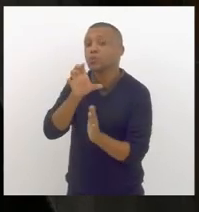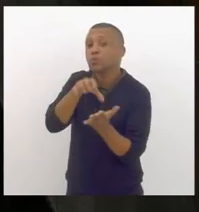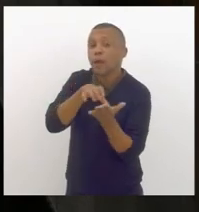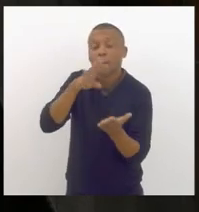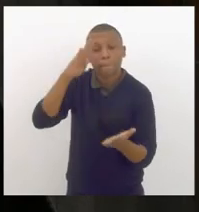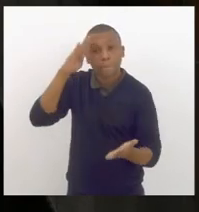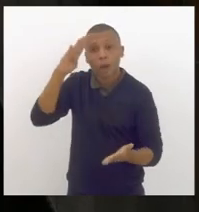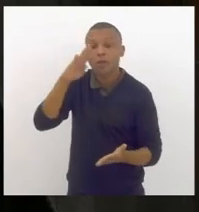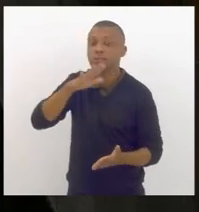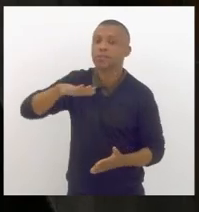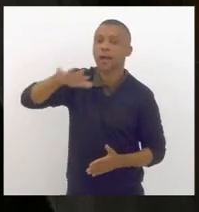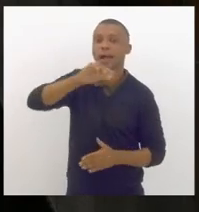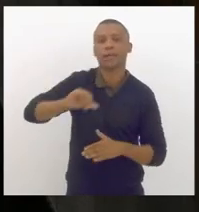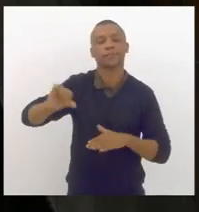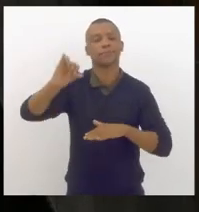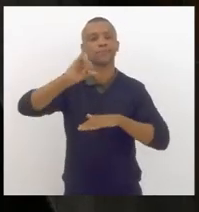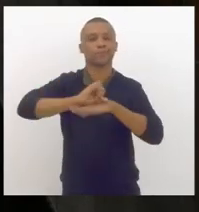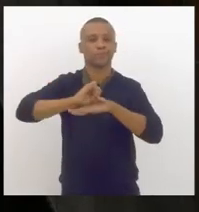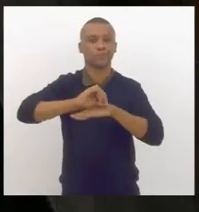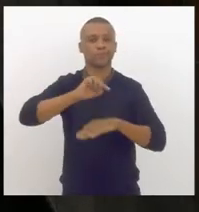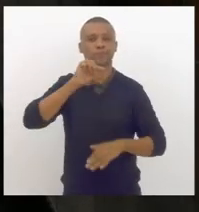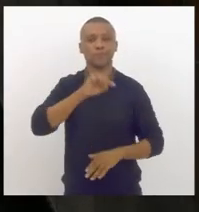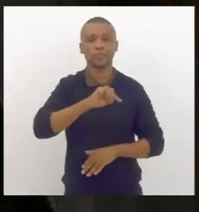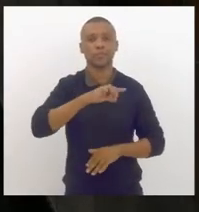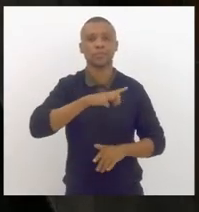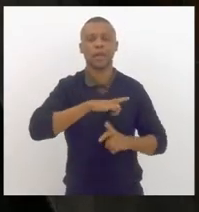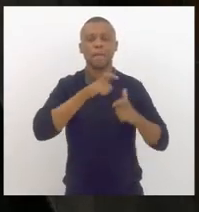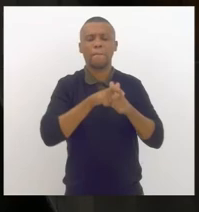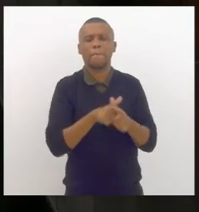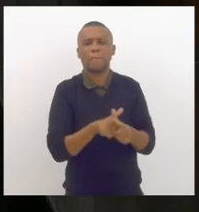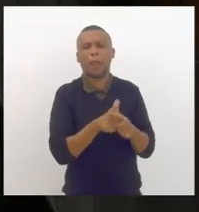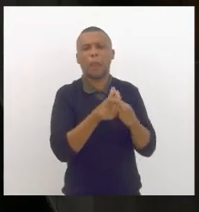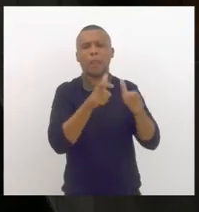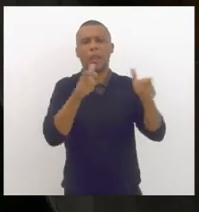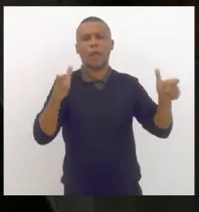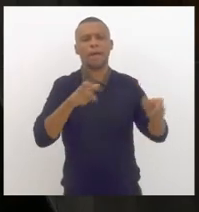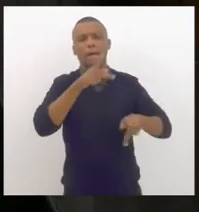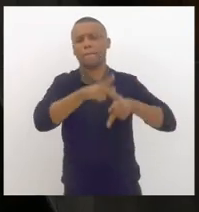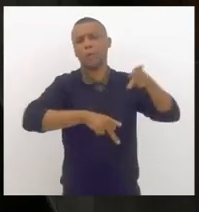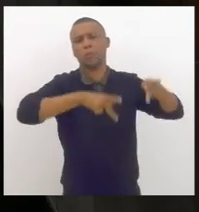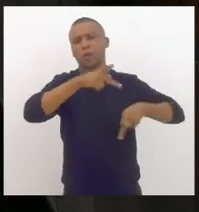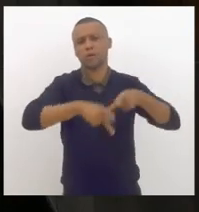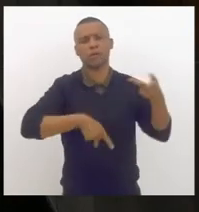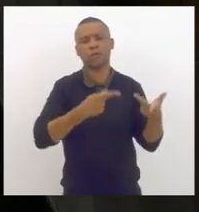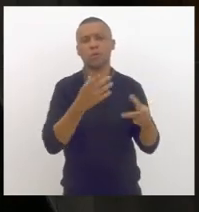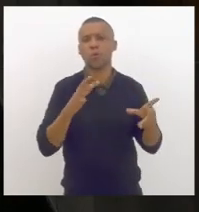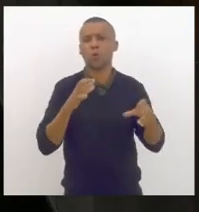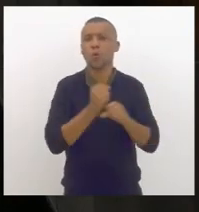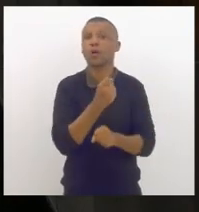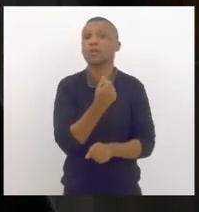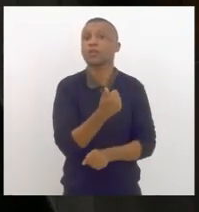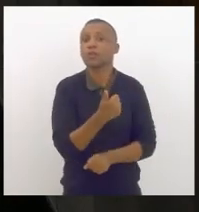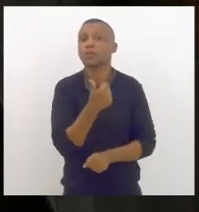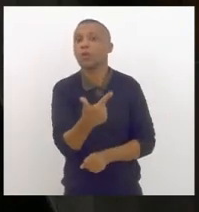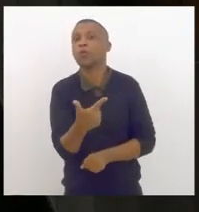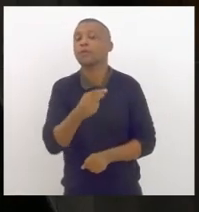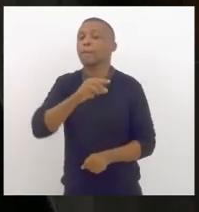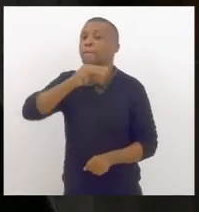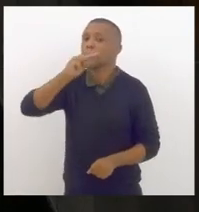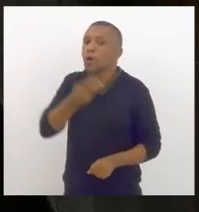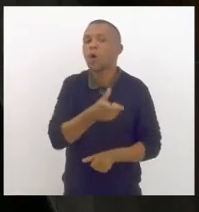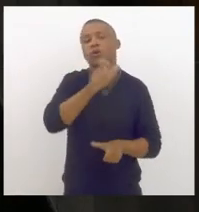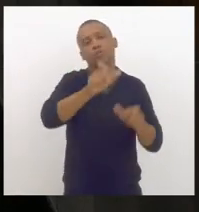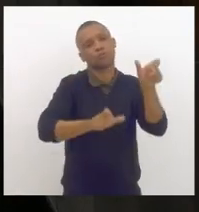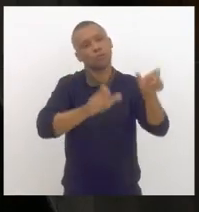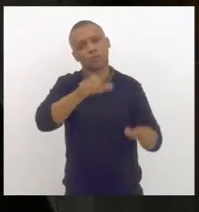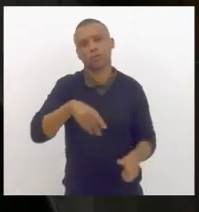sobretudo na região metropolitana, onde há uma grande concentração populacional, mais de 12 milhões de pessoas vivem